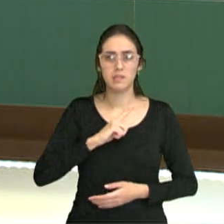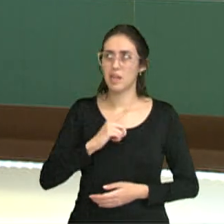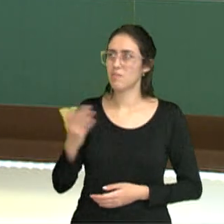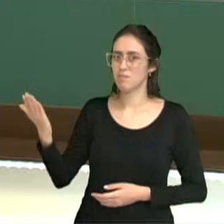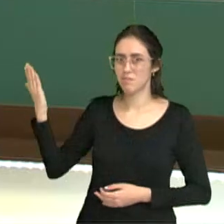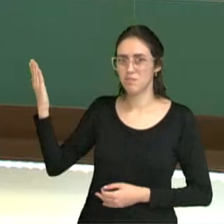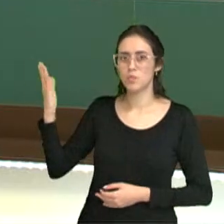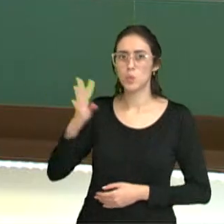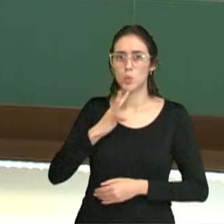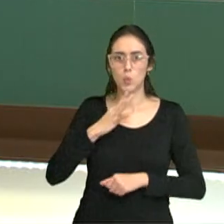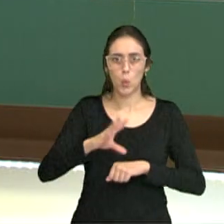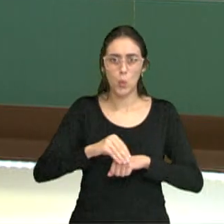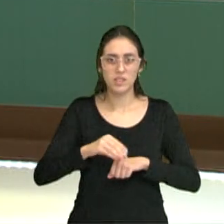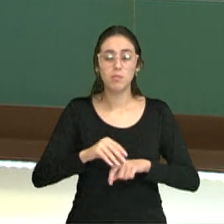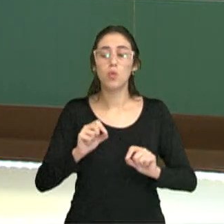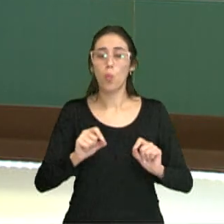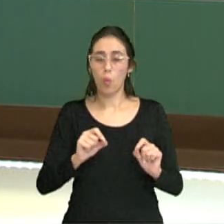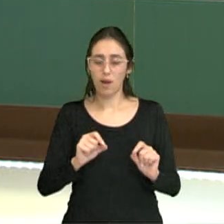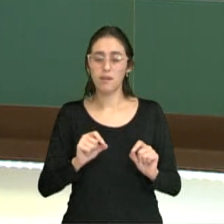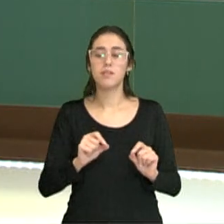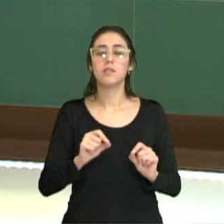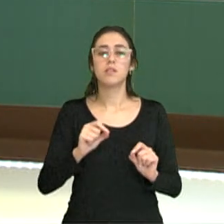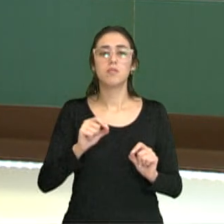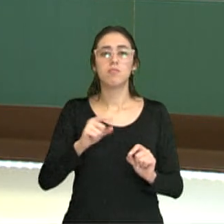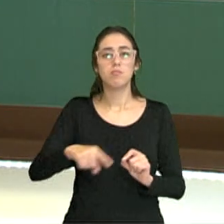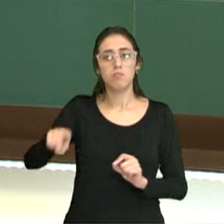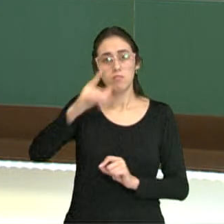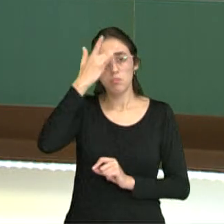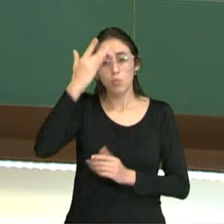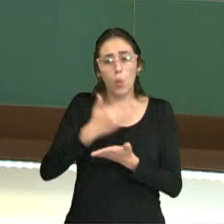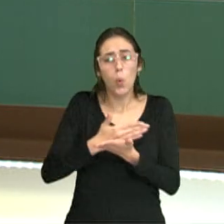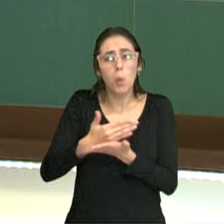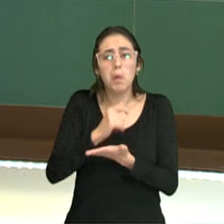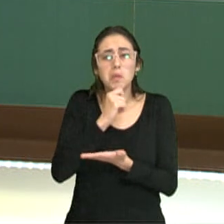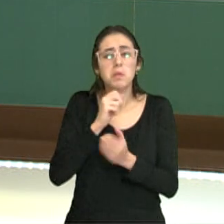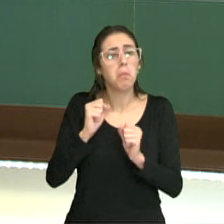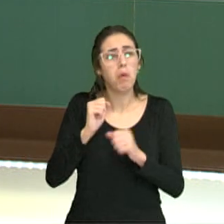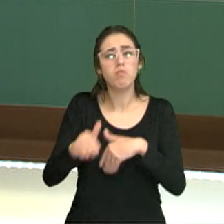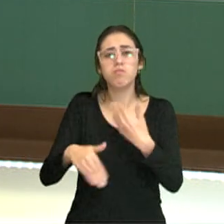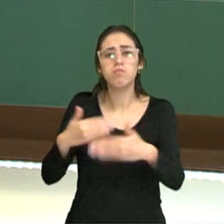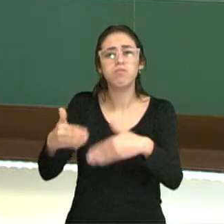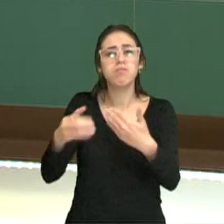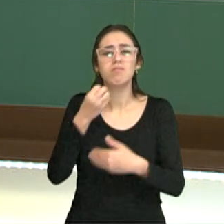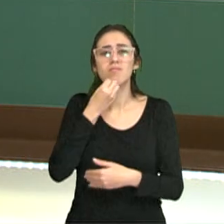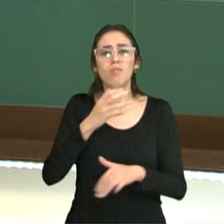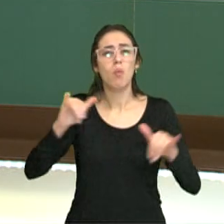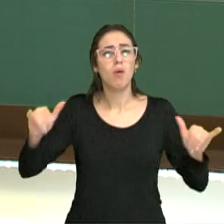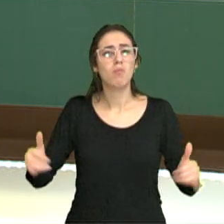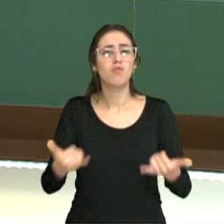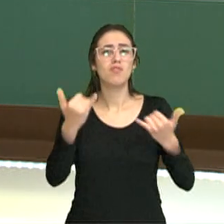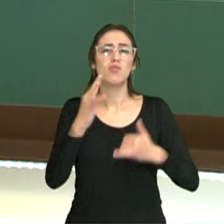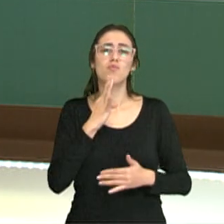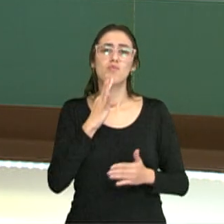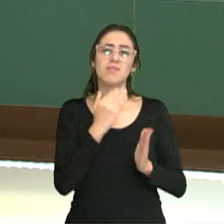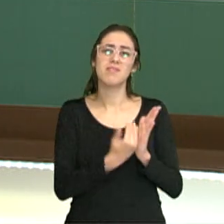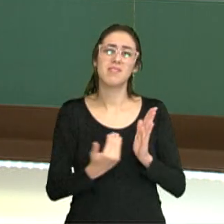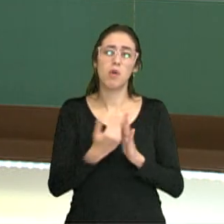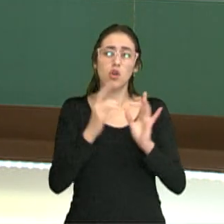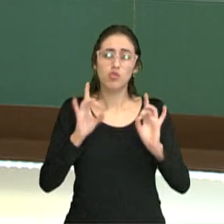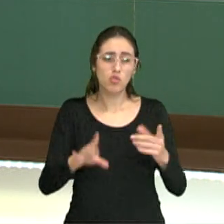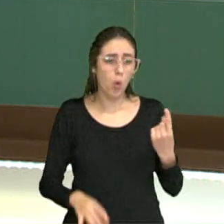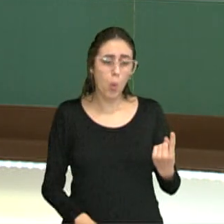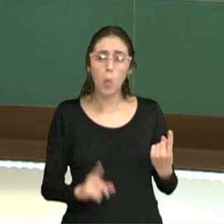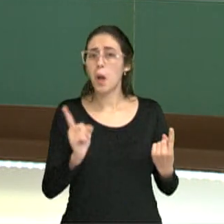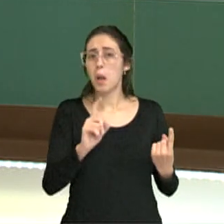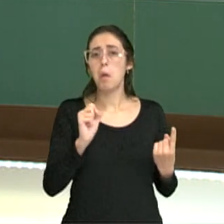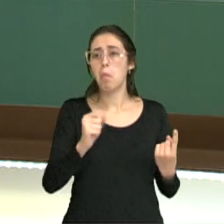conhecimento, mesmo investidores iniciantes podem diversificar os seus investimentos, não ficando apenas numa modalidade